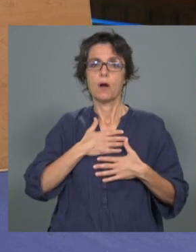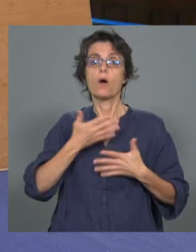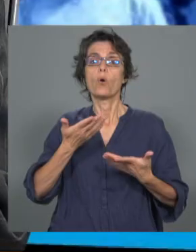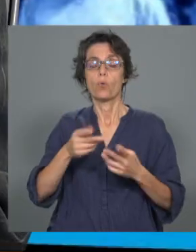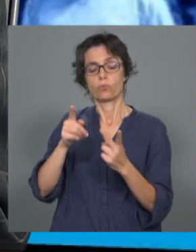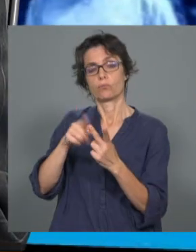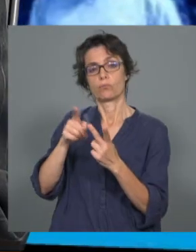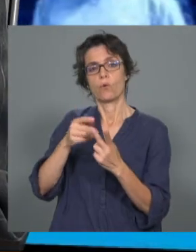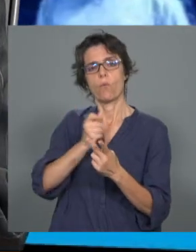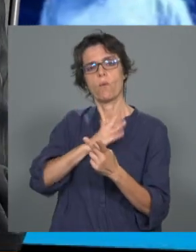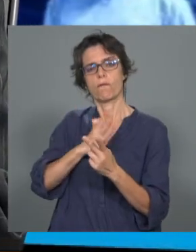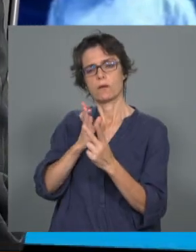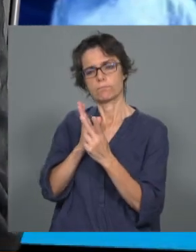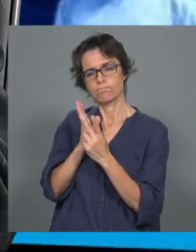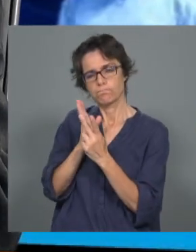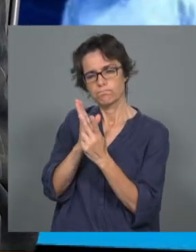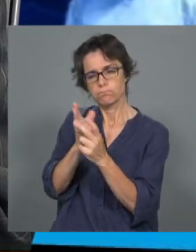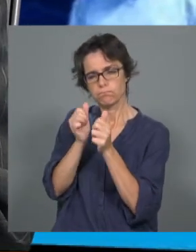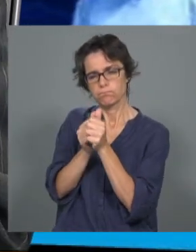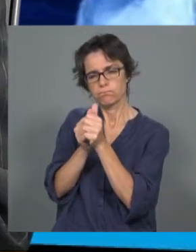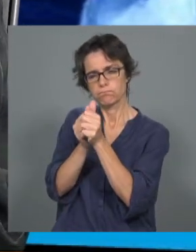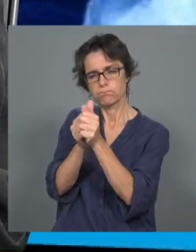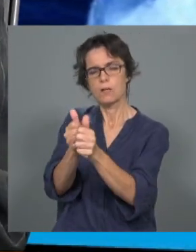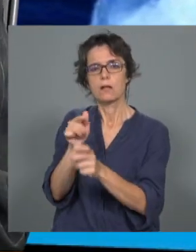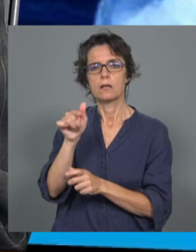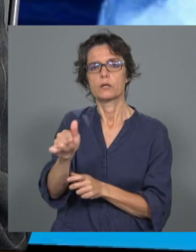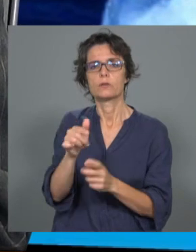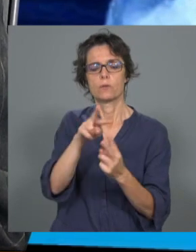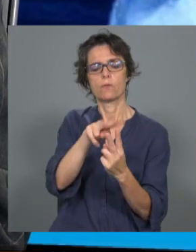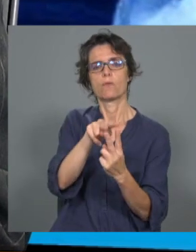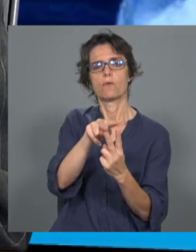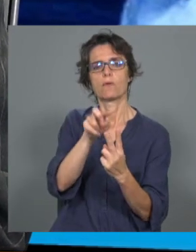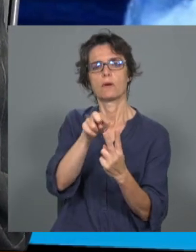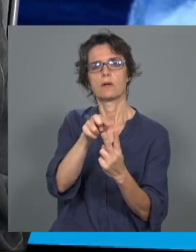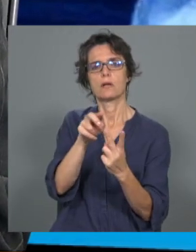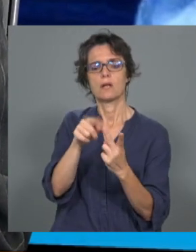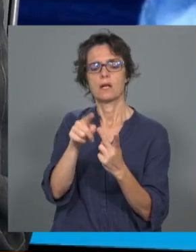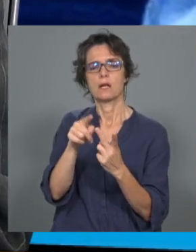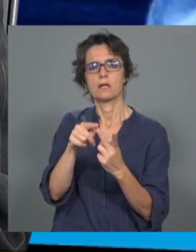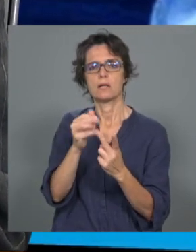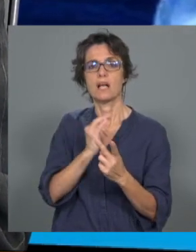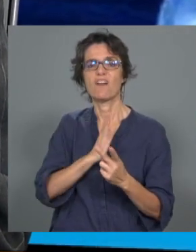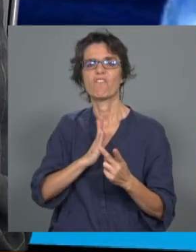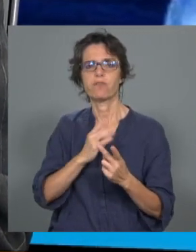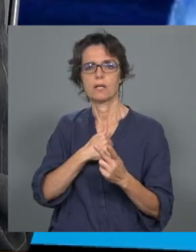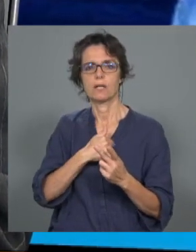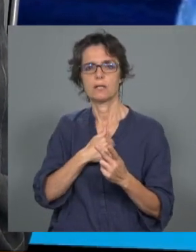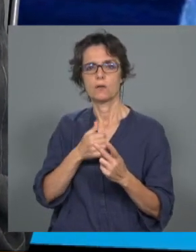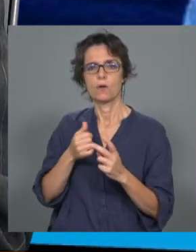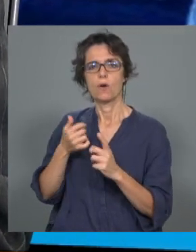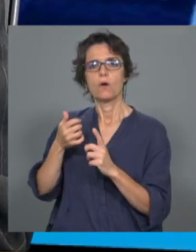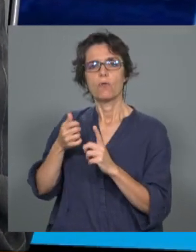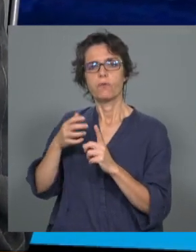seguimento. Ora, os textos 2 definem exatamente o que é esta fé de seguimento. Seguir